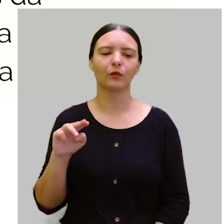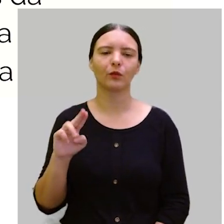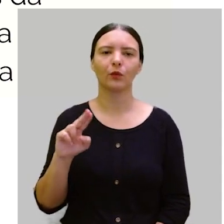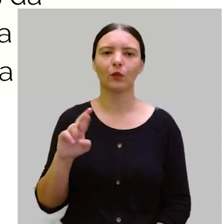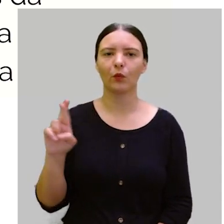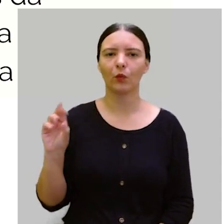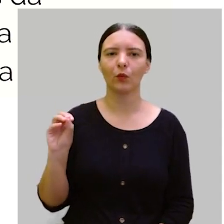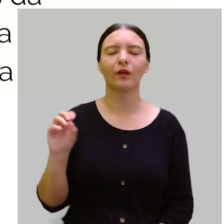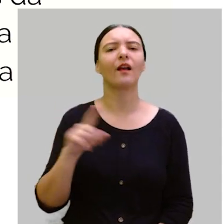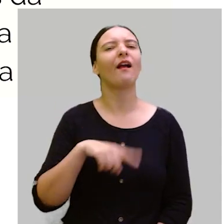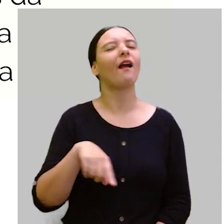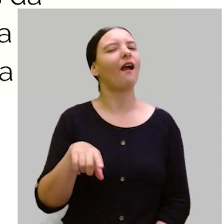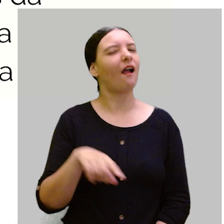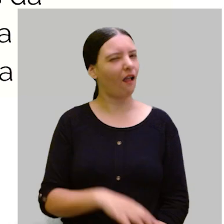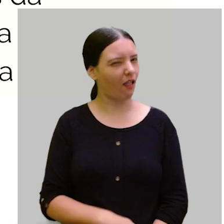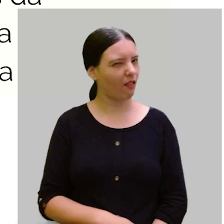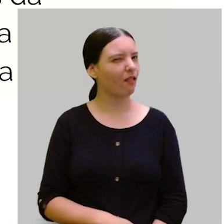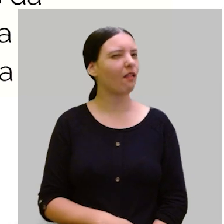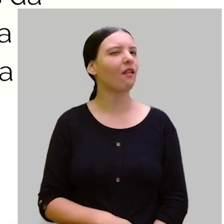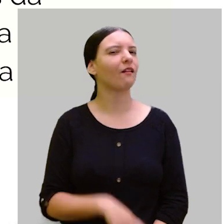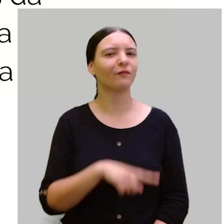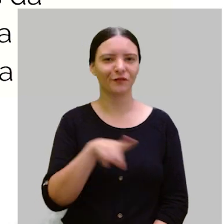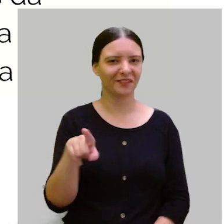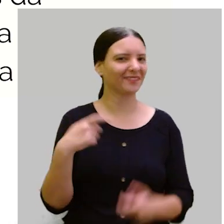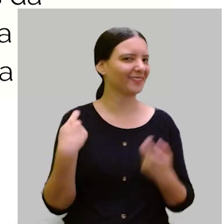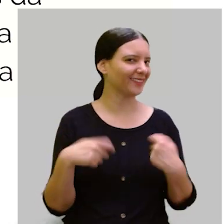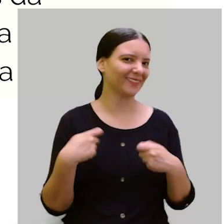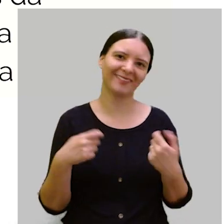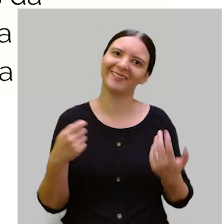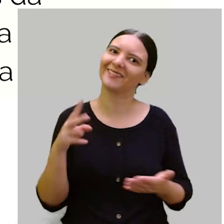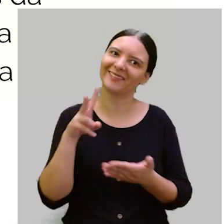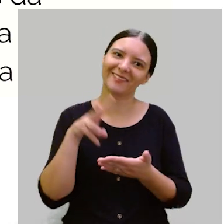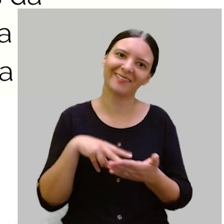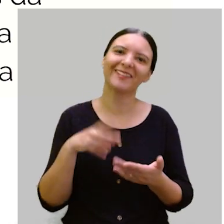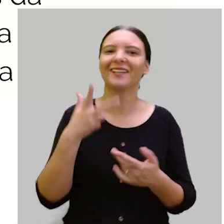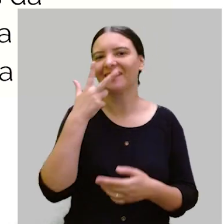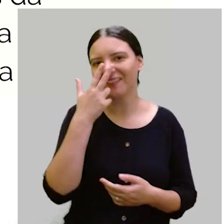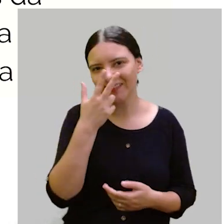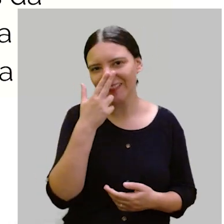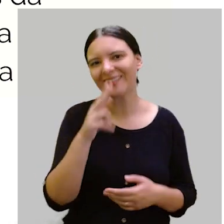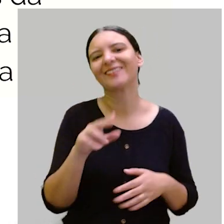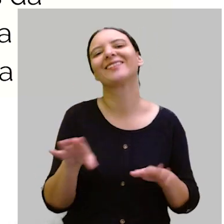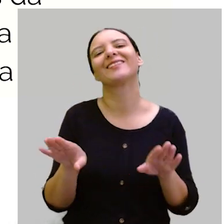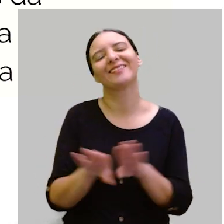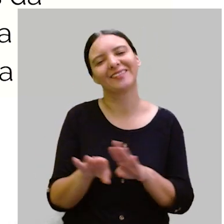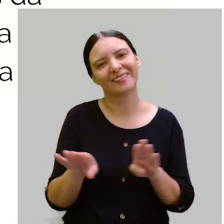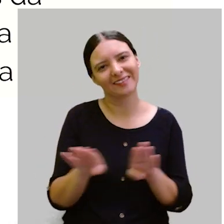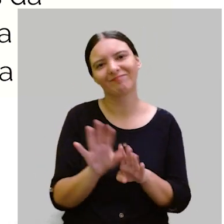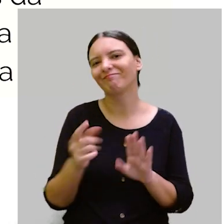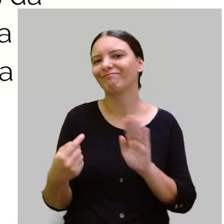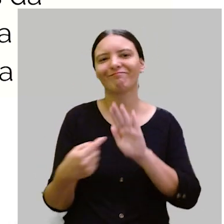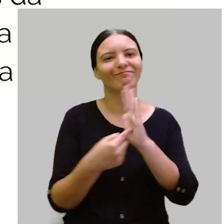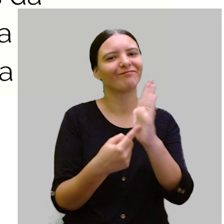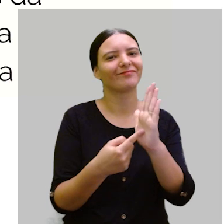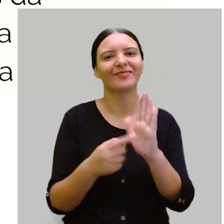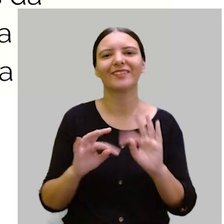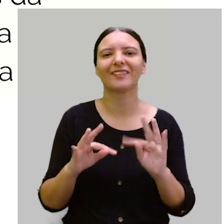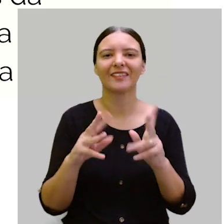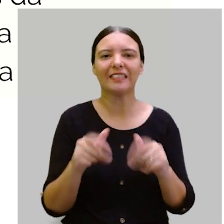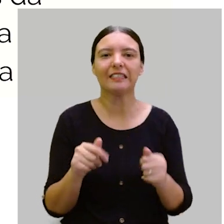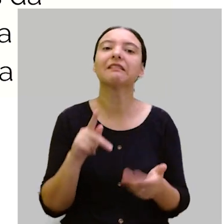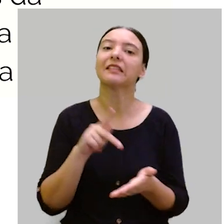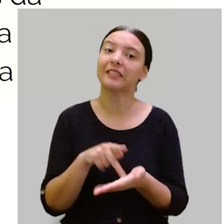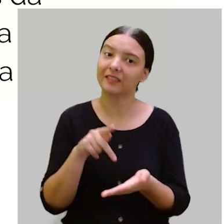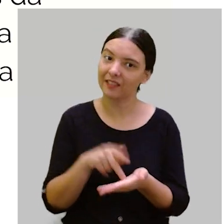Vocês não vão sair impunemente da escola sem ler Dom Casmurro, provavelmente. Eu acho que é um dos livros mais recomendados. E é de fato